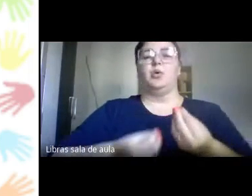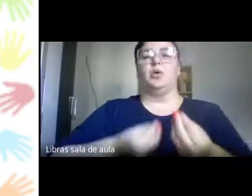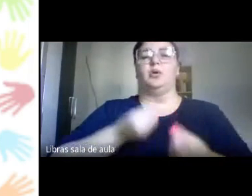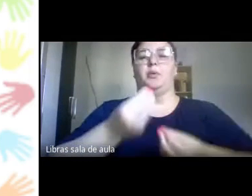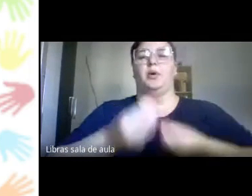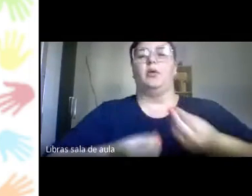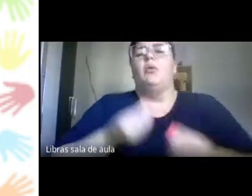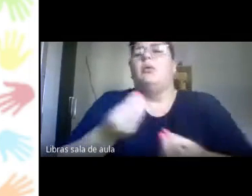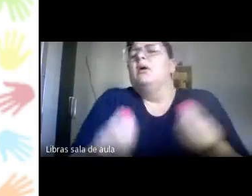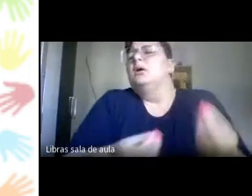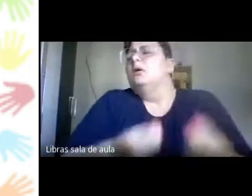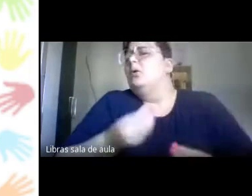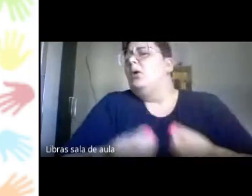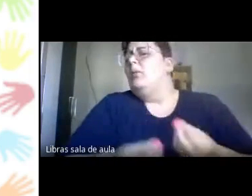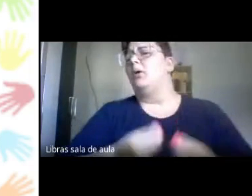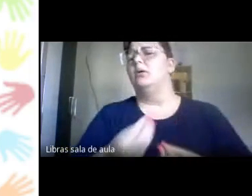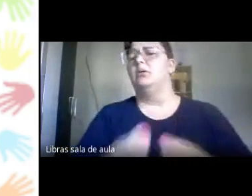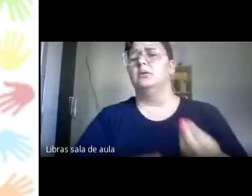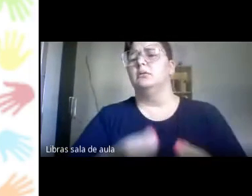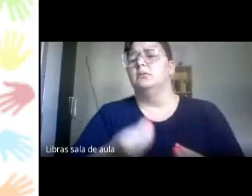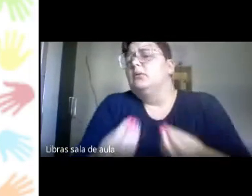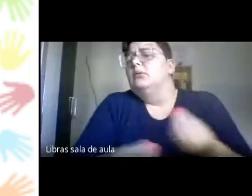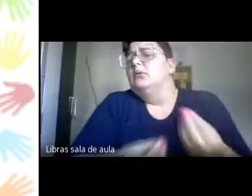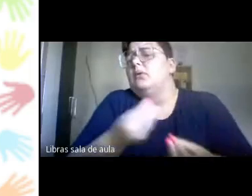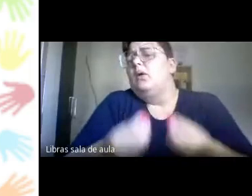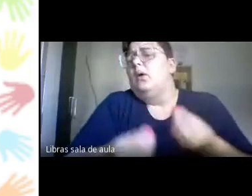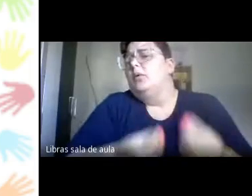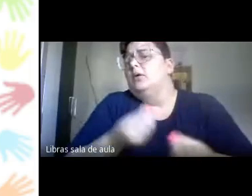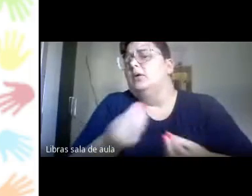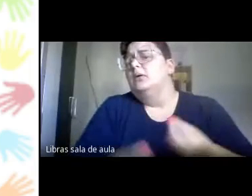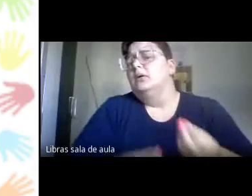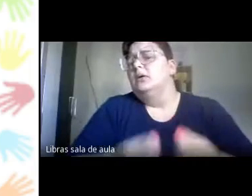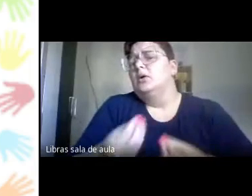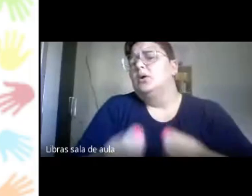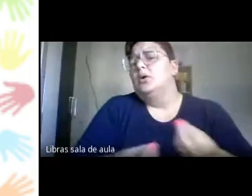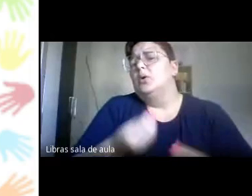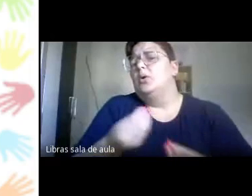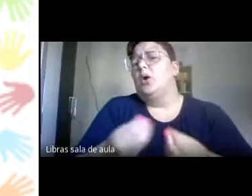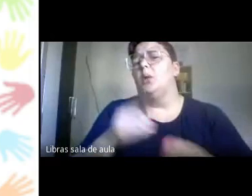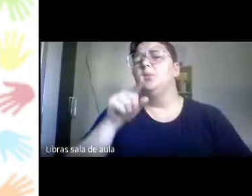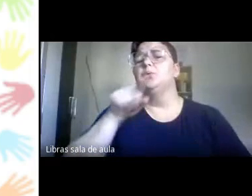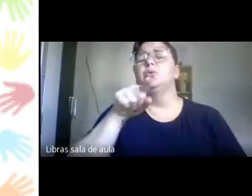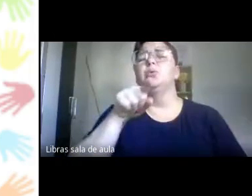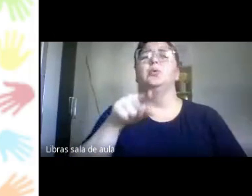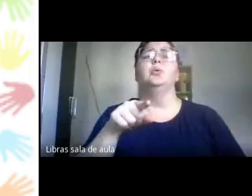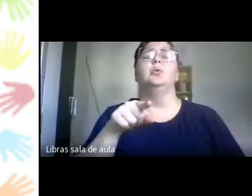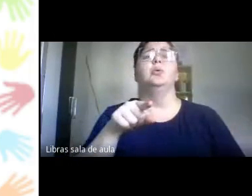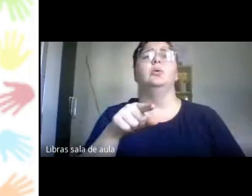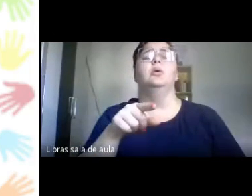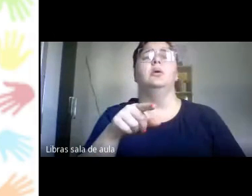nosso corpo, ó. Como? Como? Como